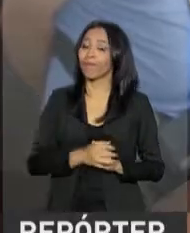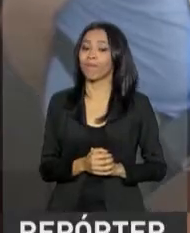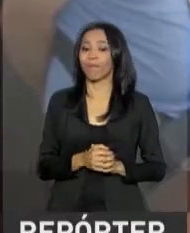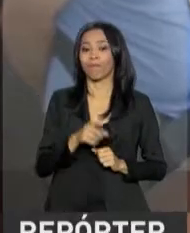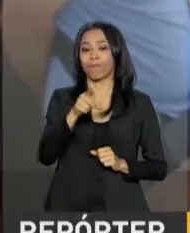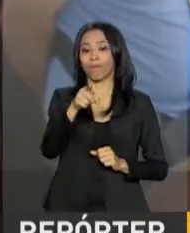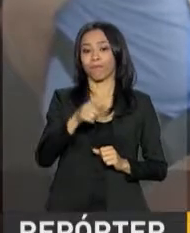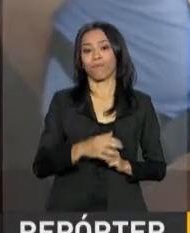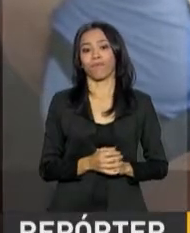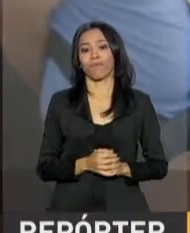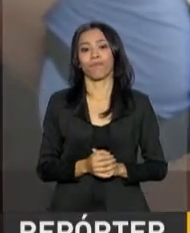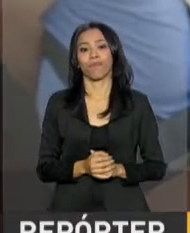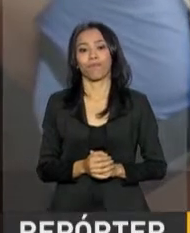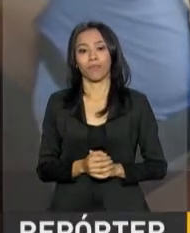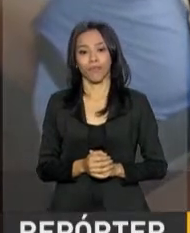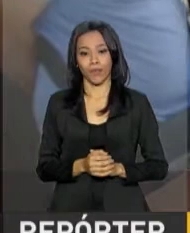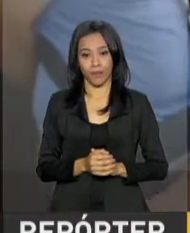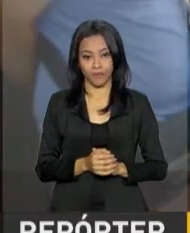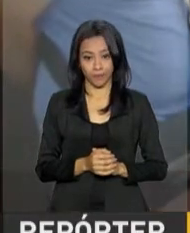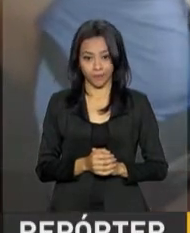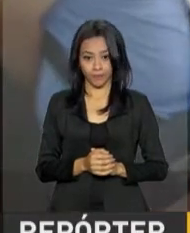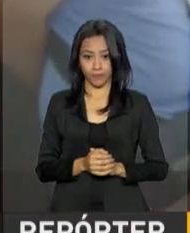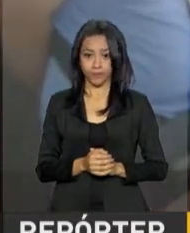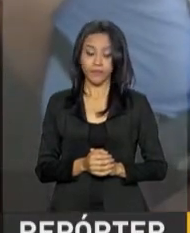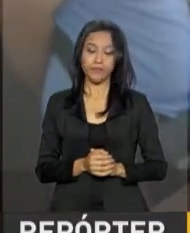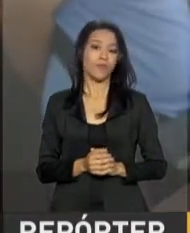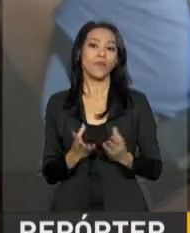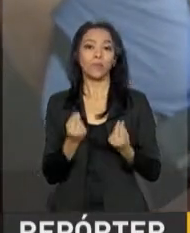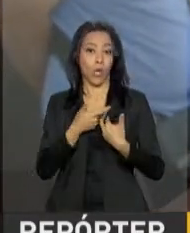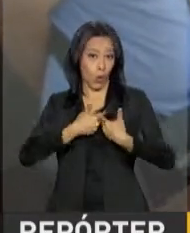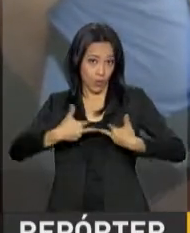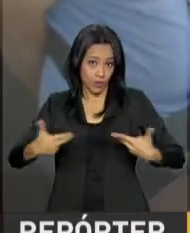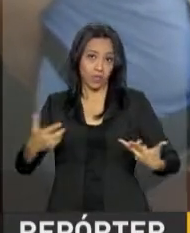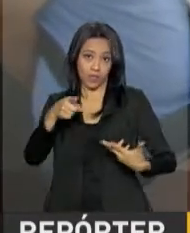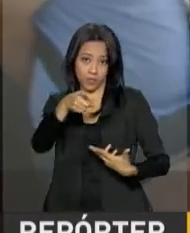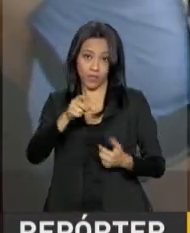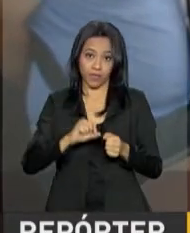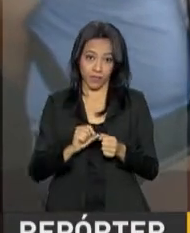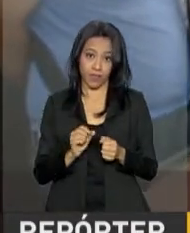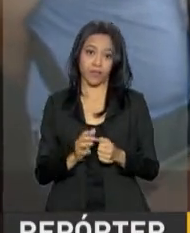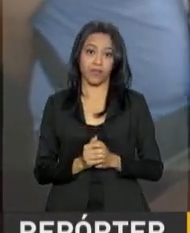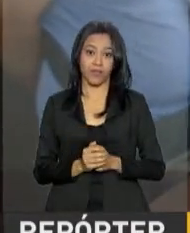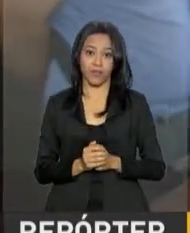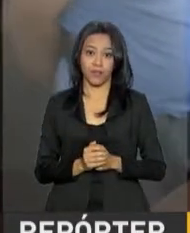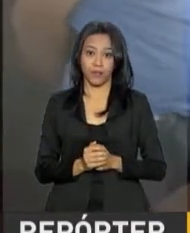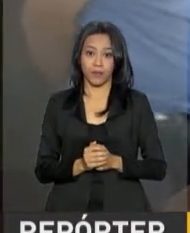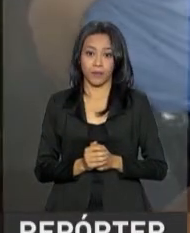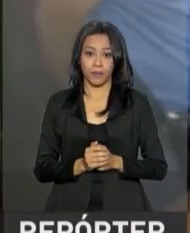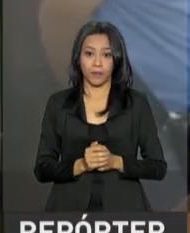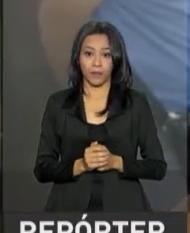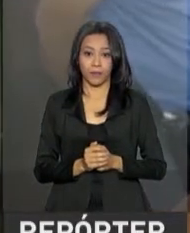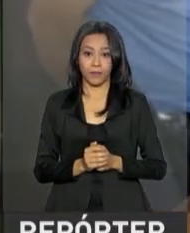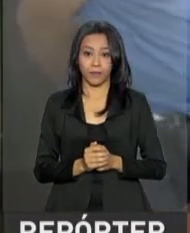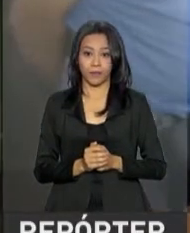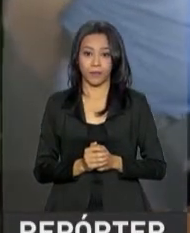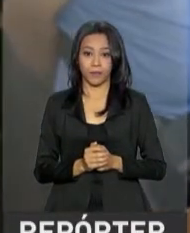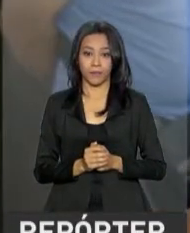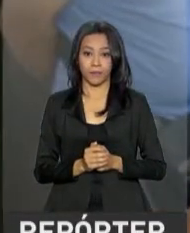filho não permitem pelo acordo é muita coisa que assim você não melhora que o evento é que o brasileiro ronny